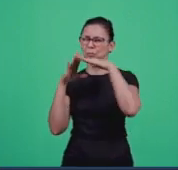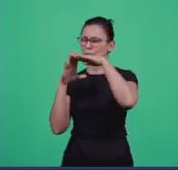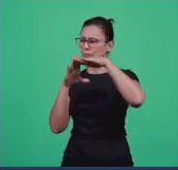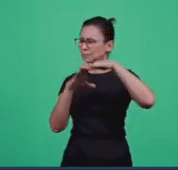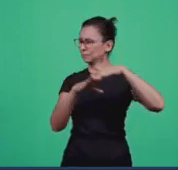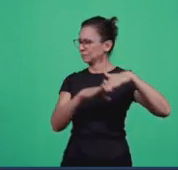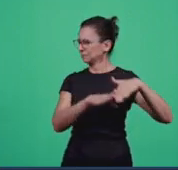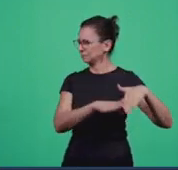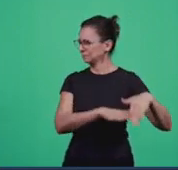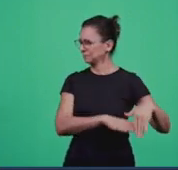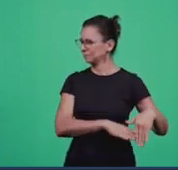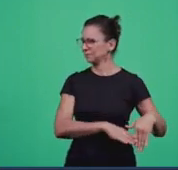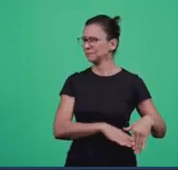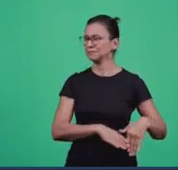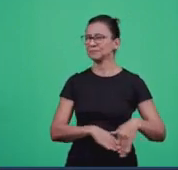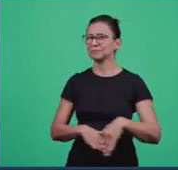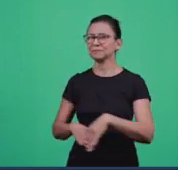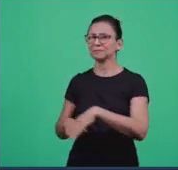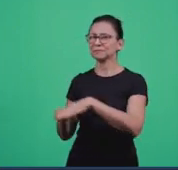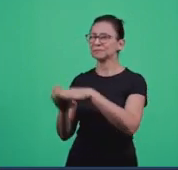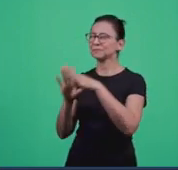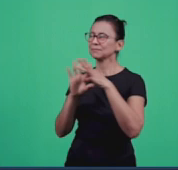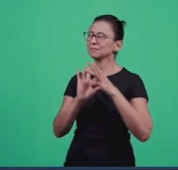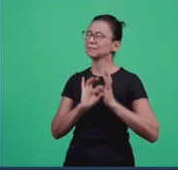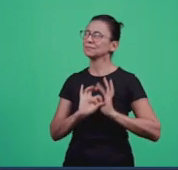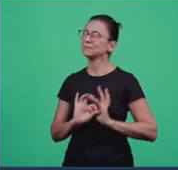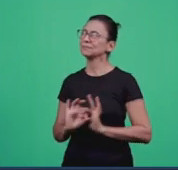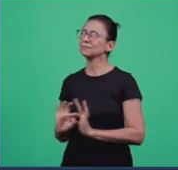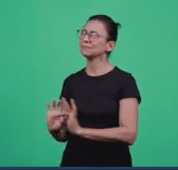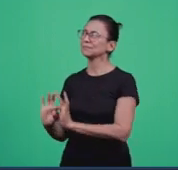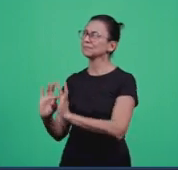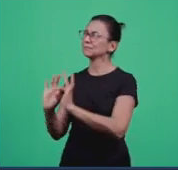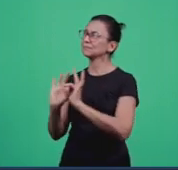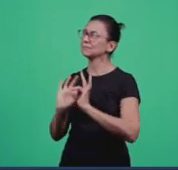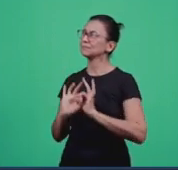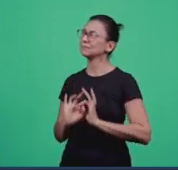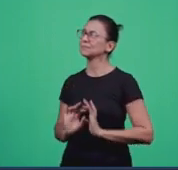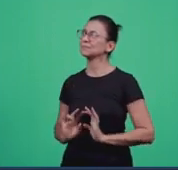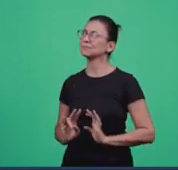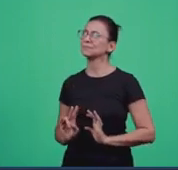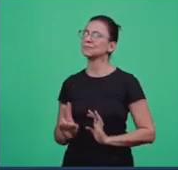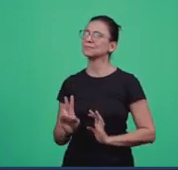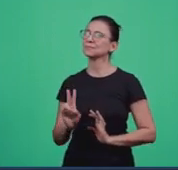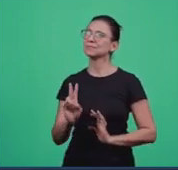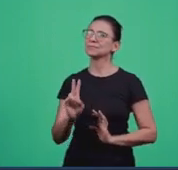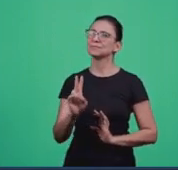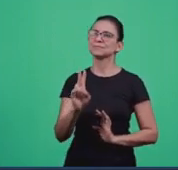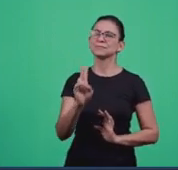e sempre contigo vou